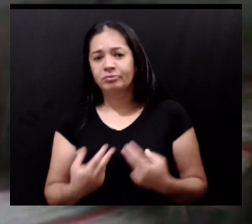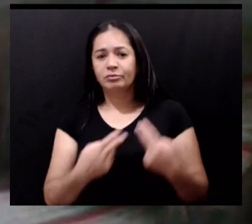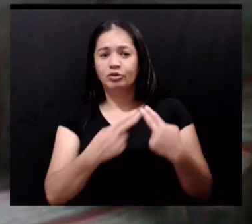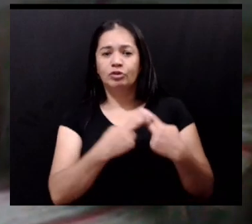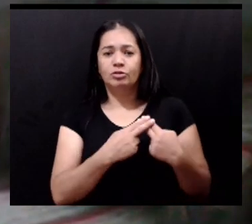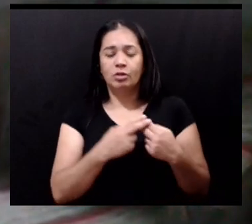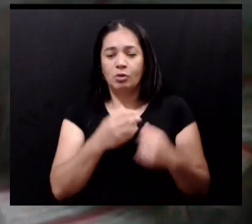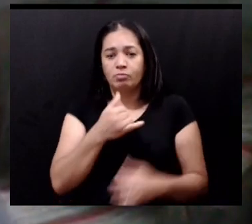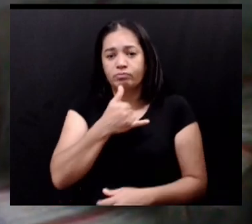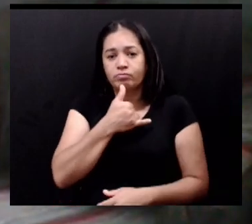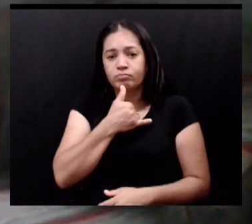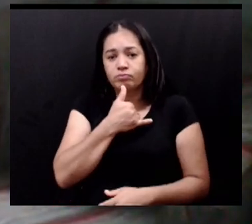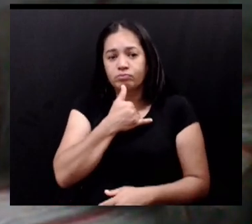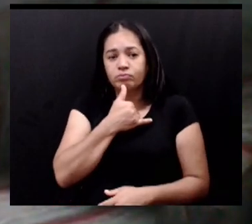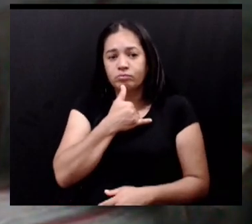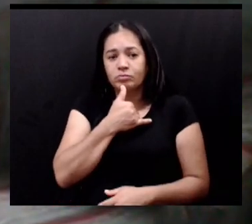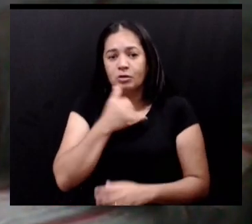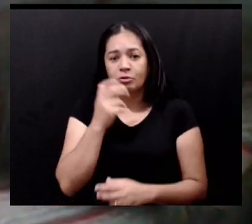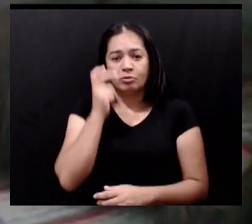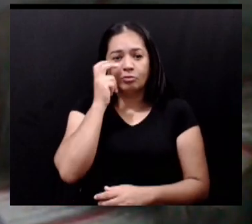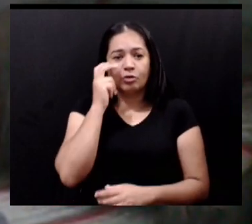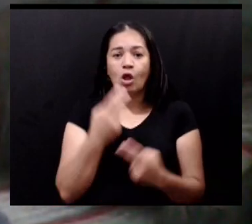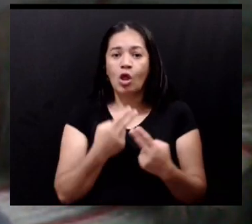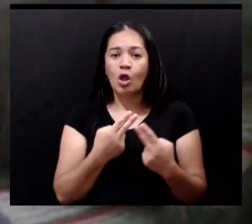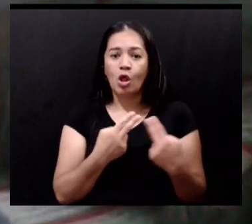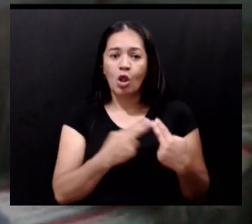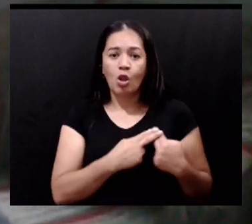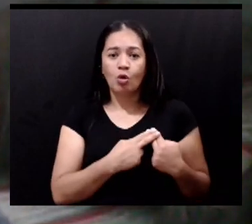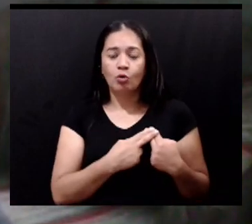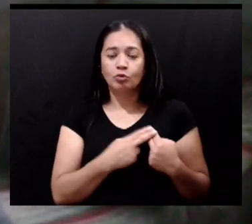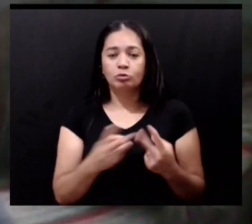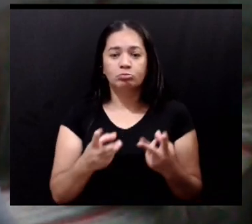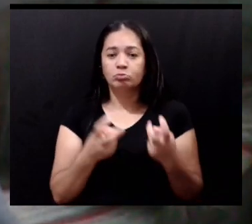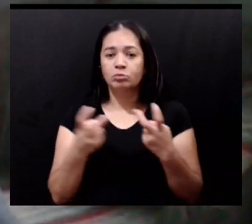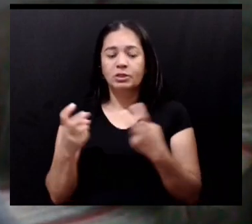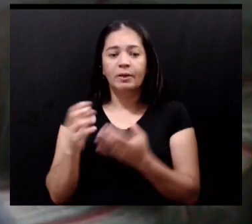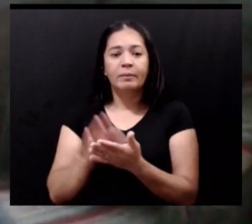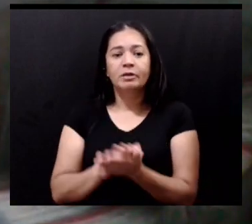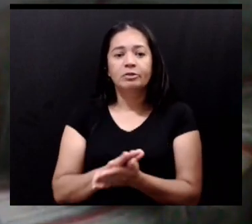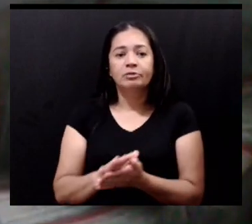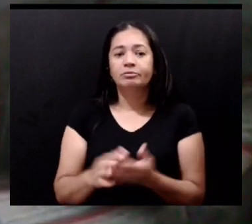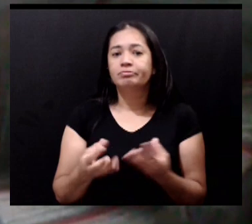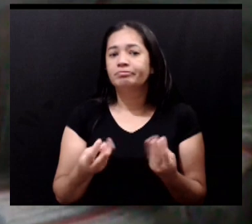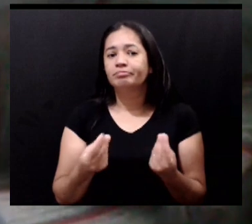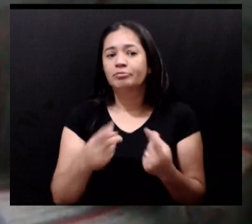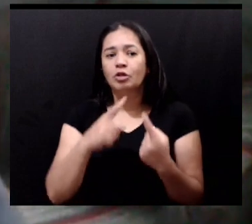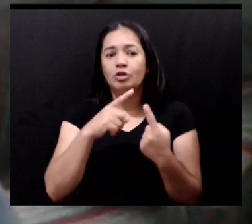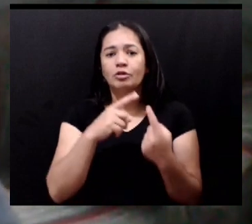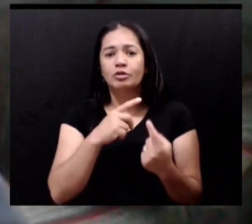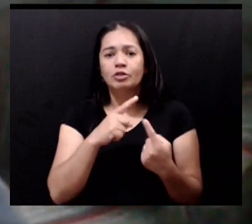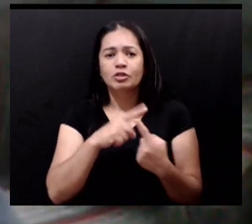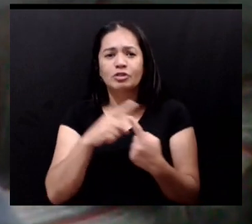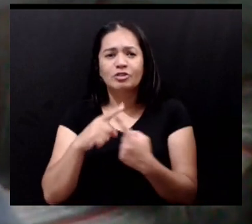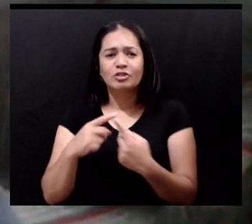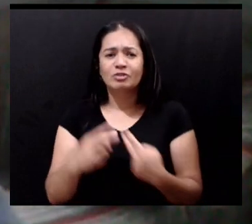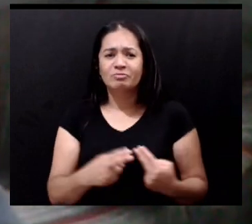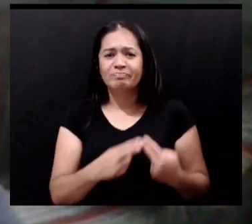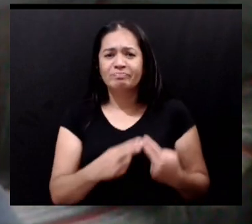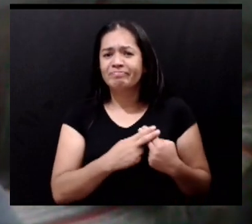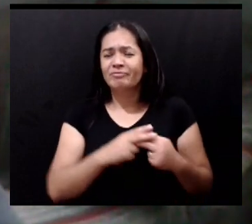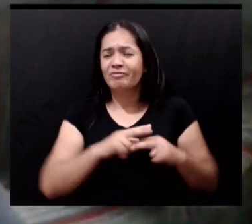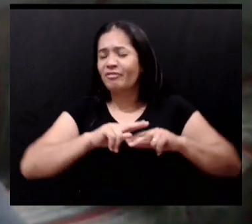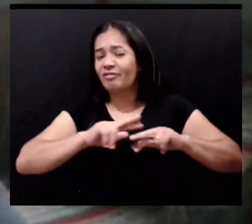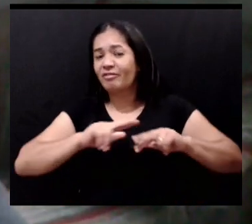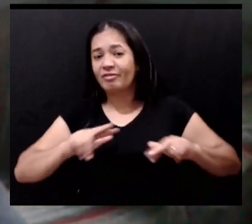não reconhecidos, não validados, né? Luto simbólico, quer dizer,